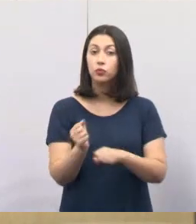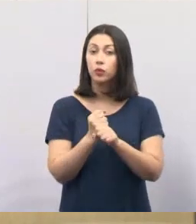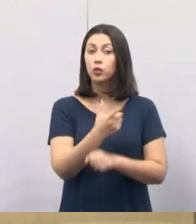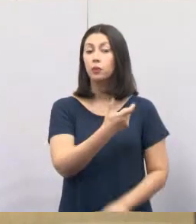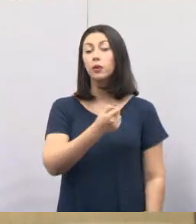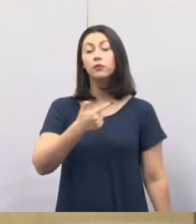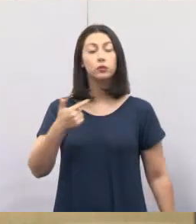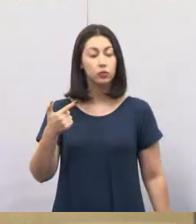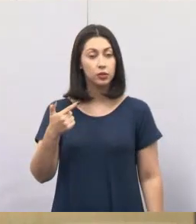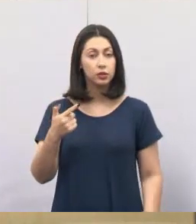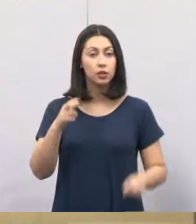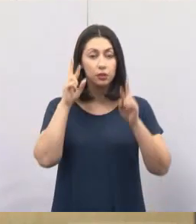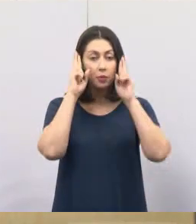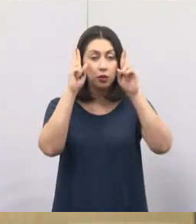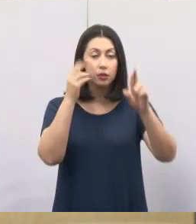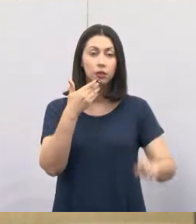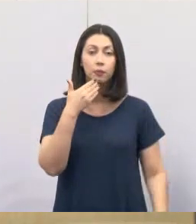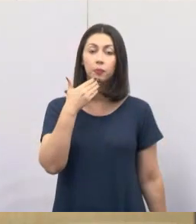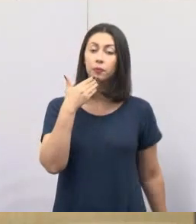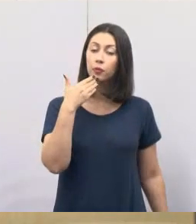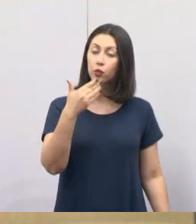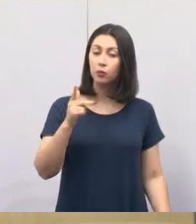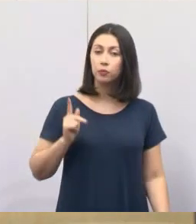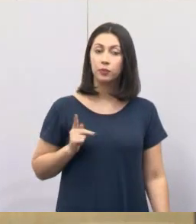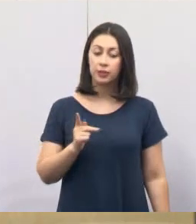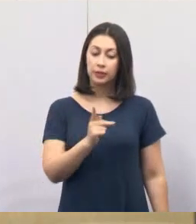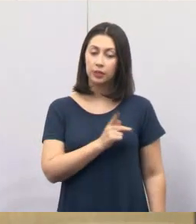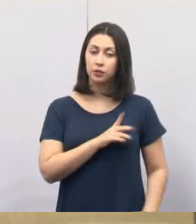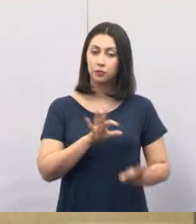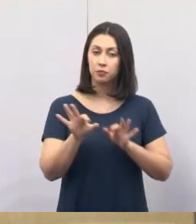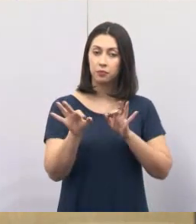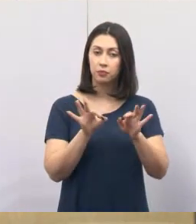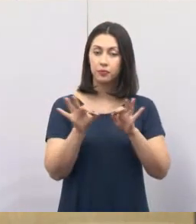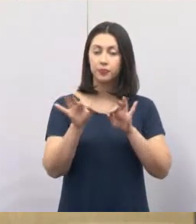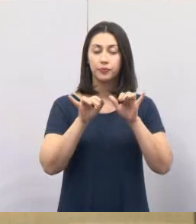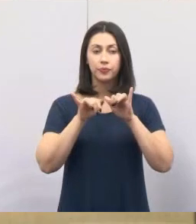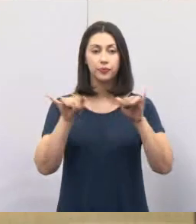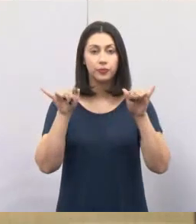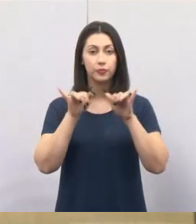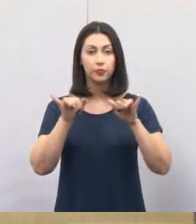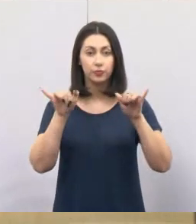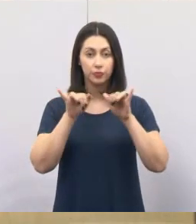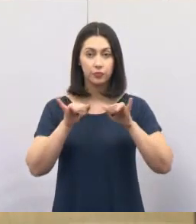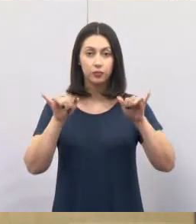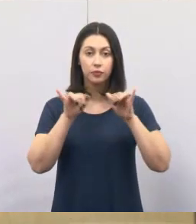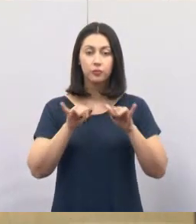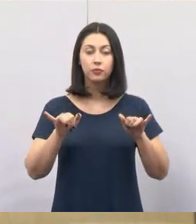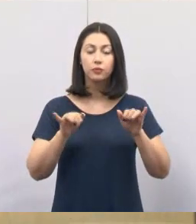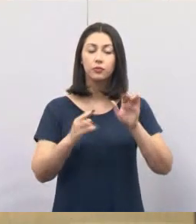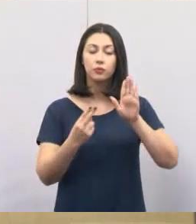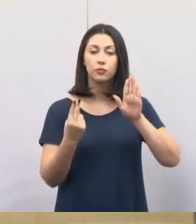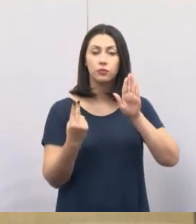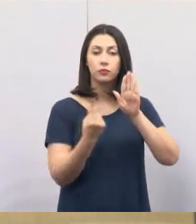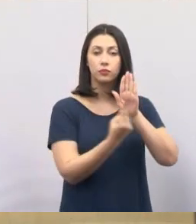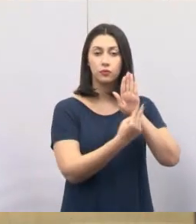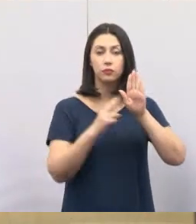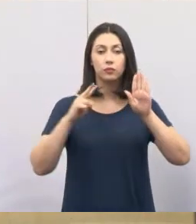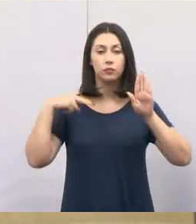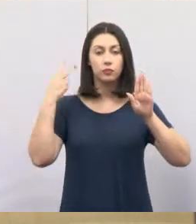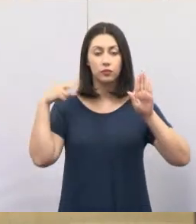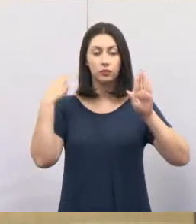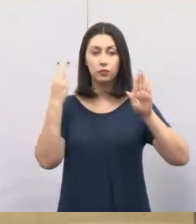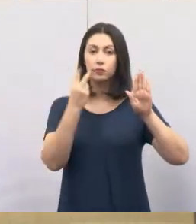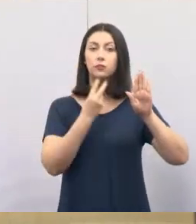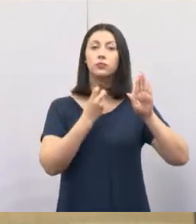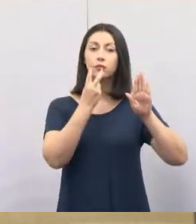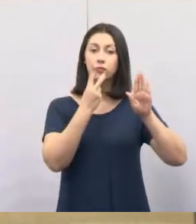esse registro, respeitosamente requeremos a presidência dessa casa que seja adotada as providências habituais de divulgação da presente manifestação.